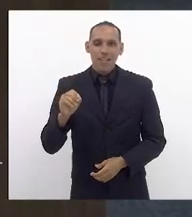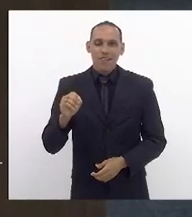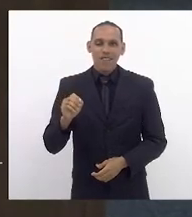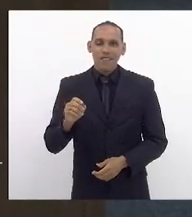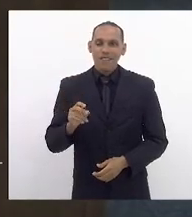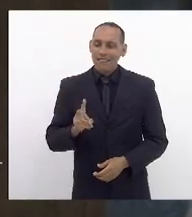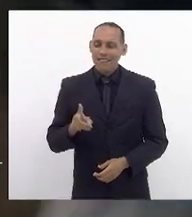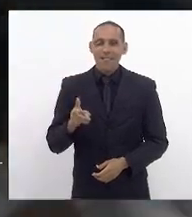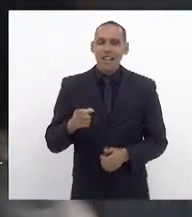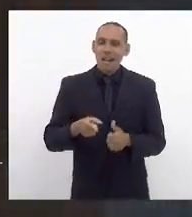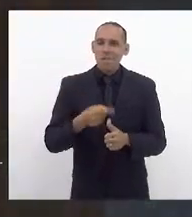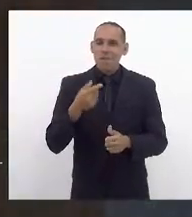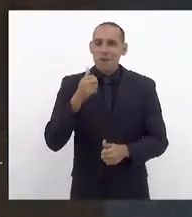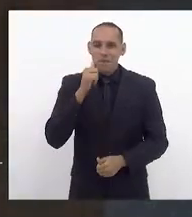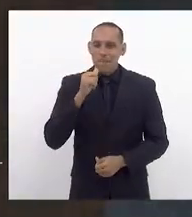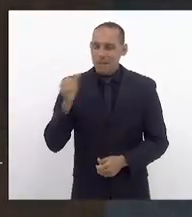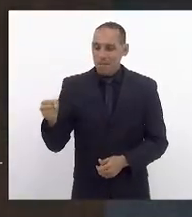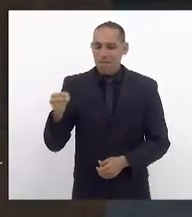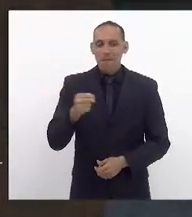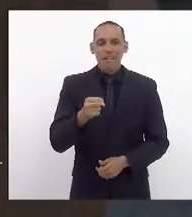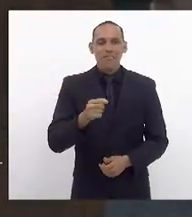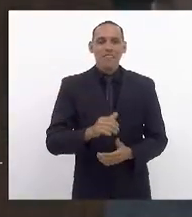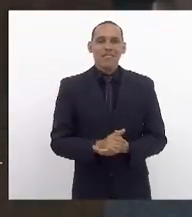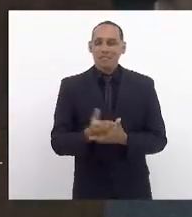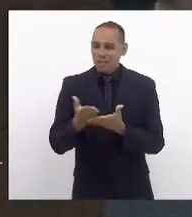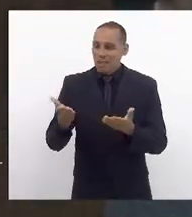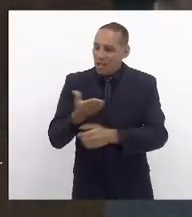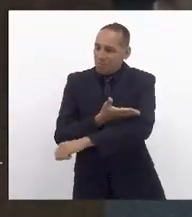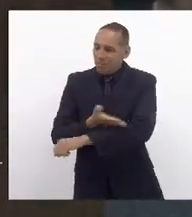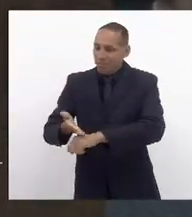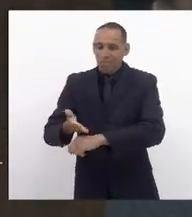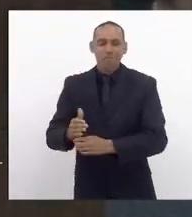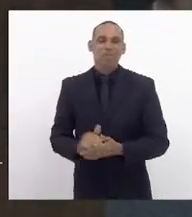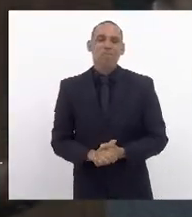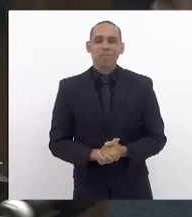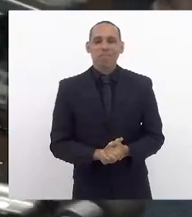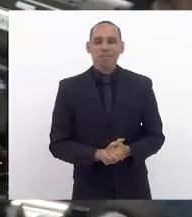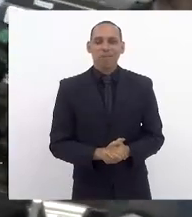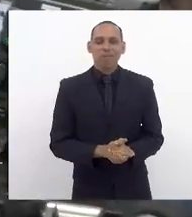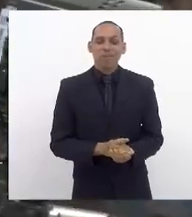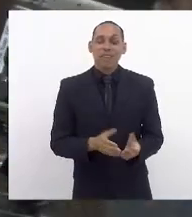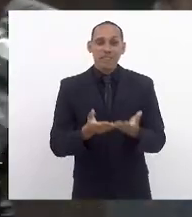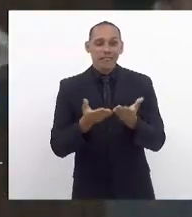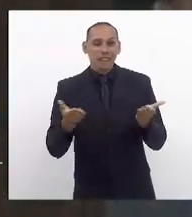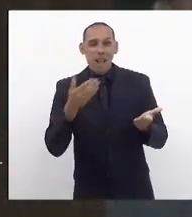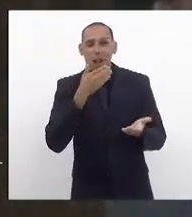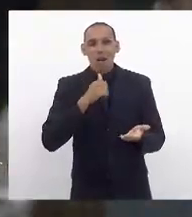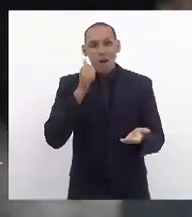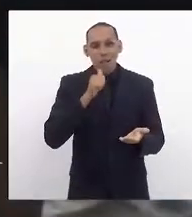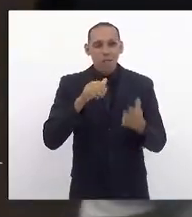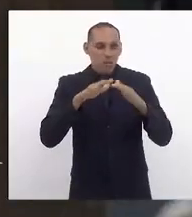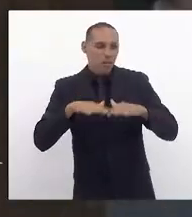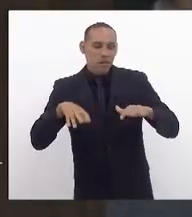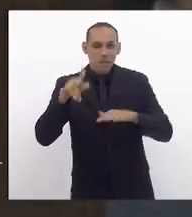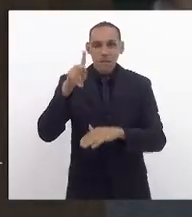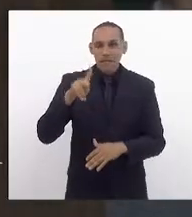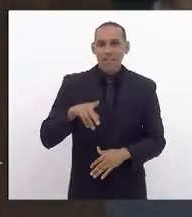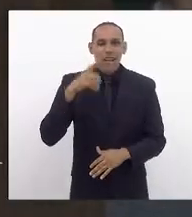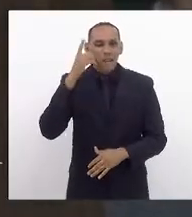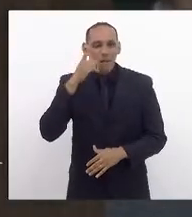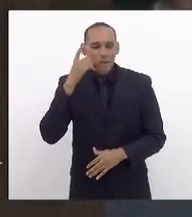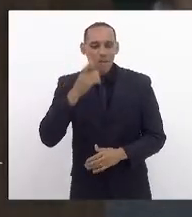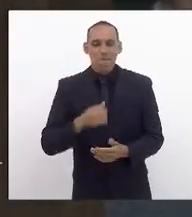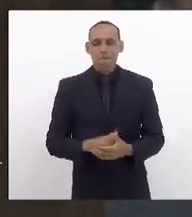presente nas figuras de vossas excelências. Senhor presidente, senhoras e senhores, deputados e